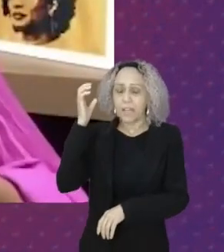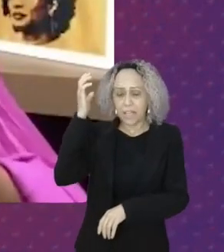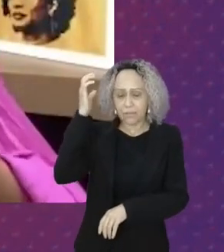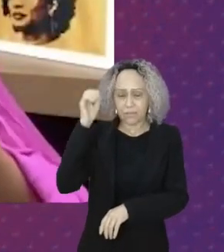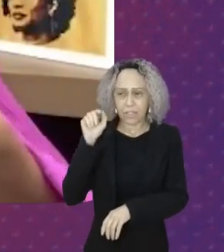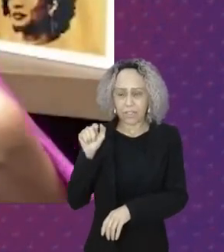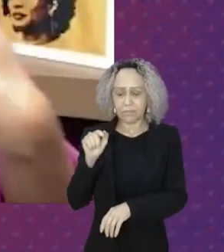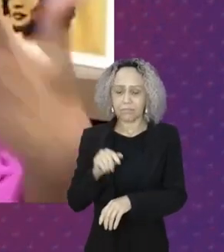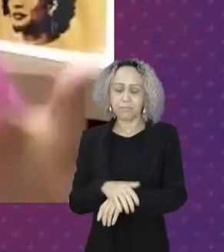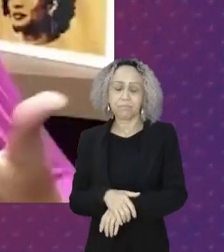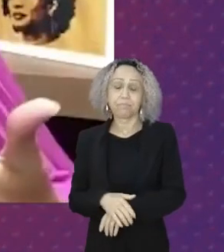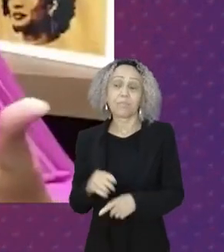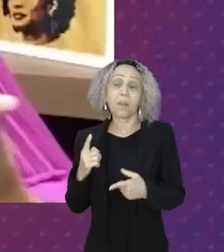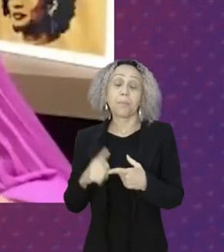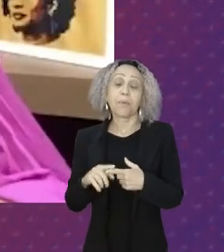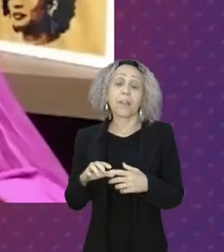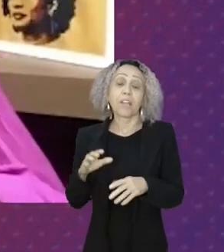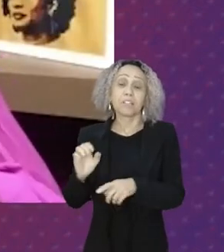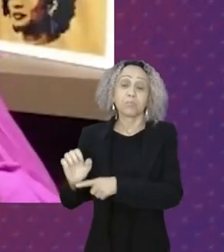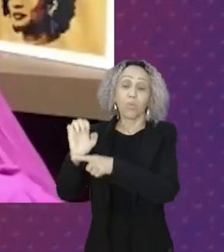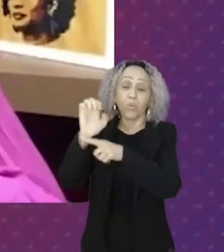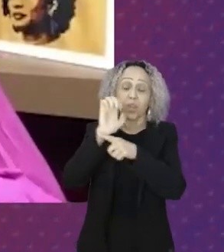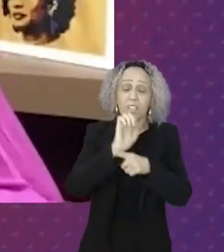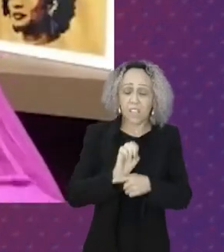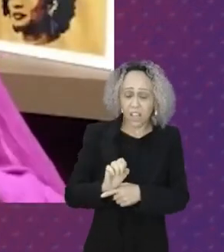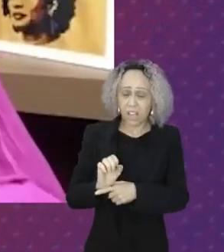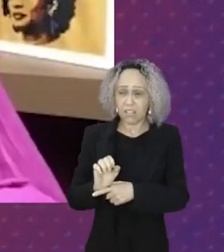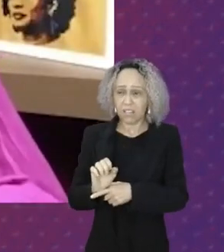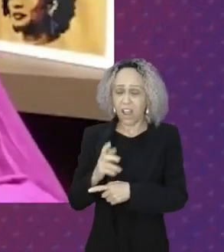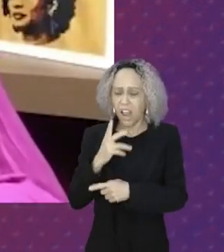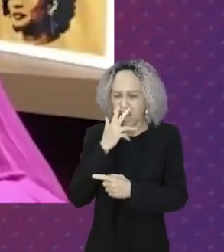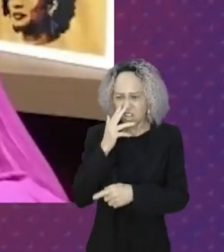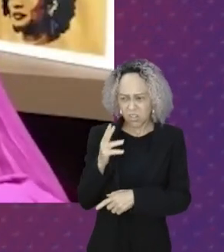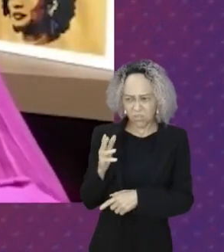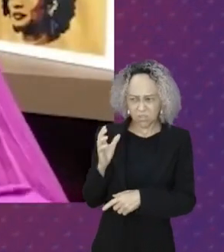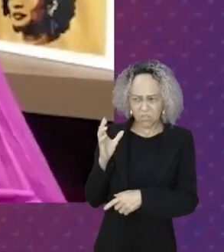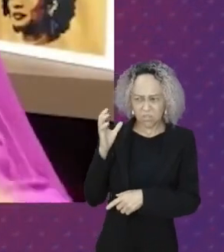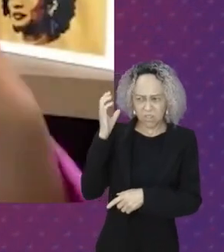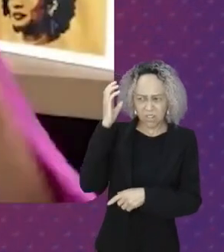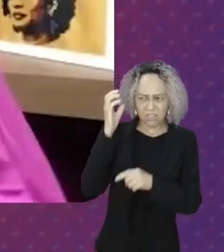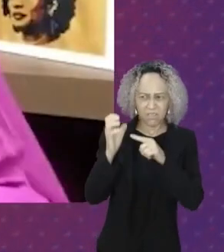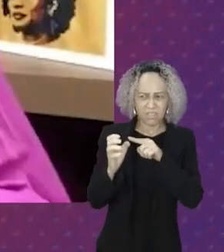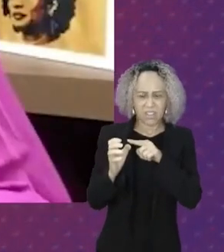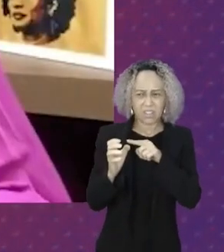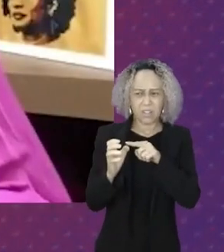cidades, em todos os estados. Acho que o caso Marielle Franco